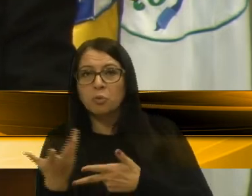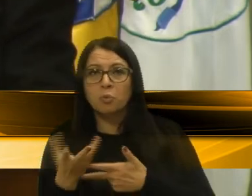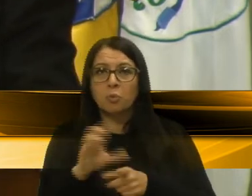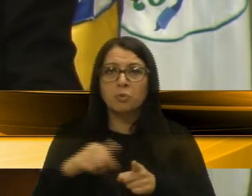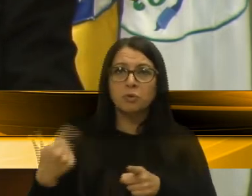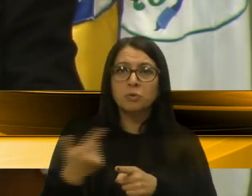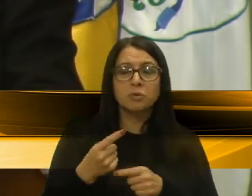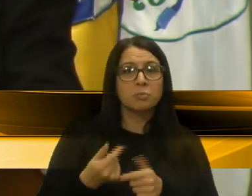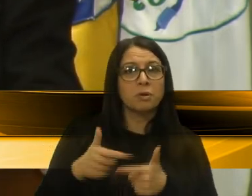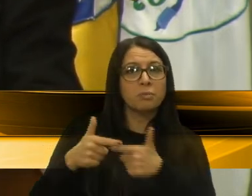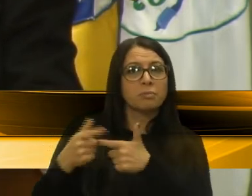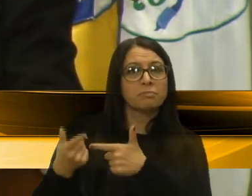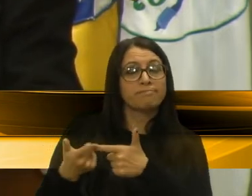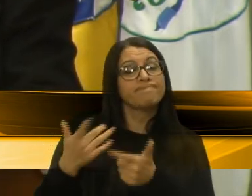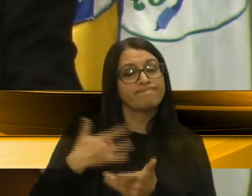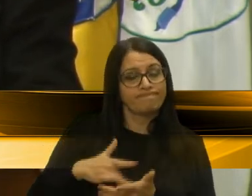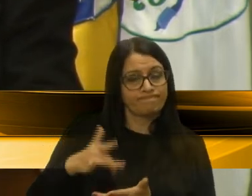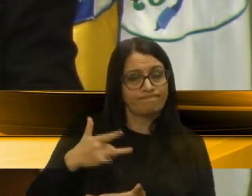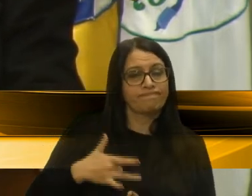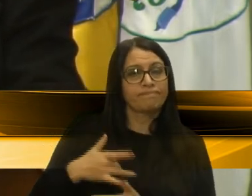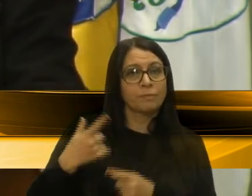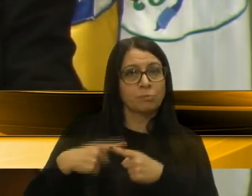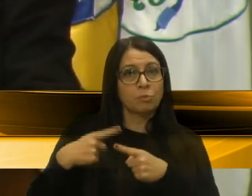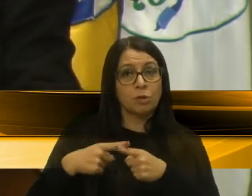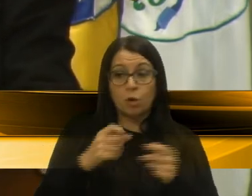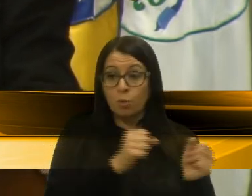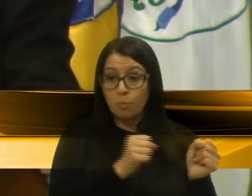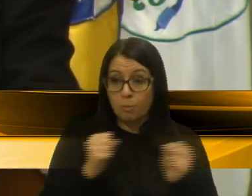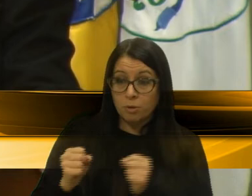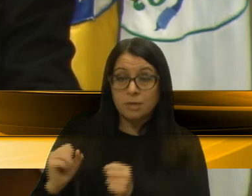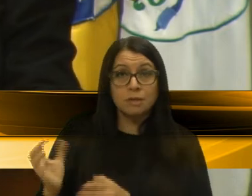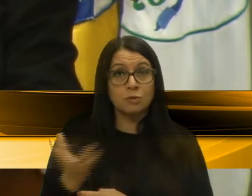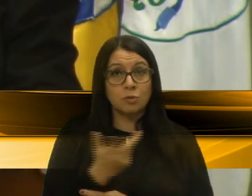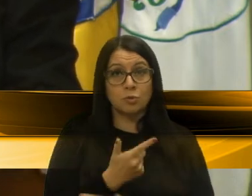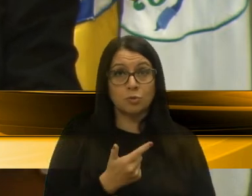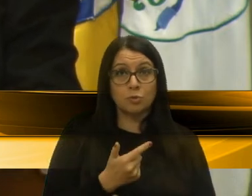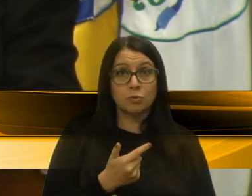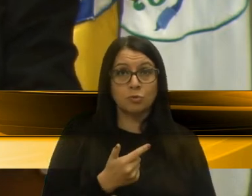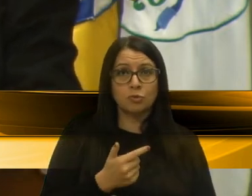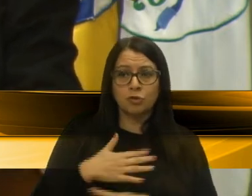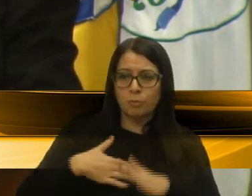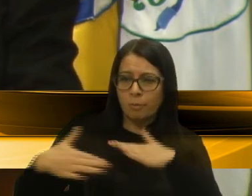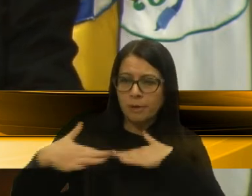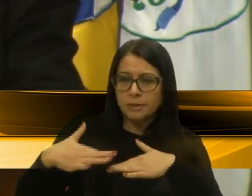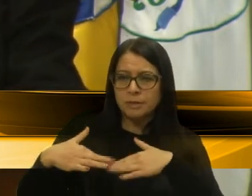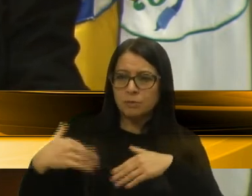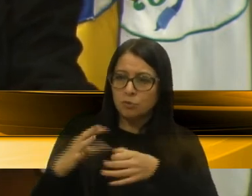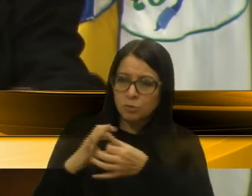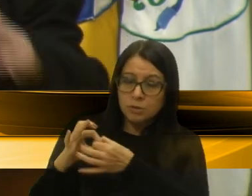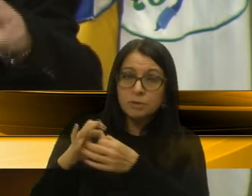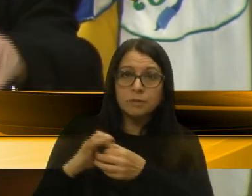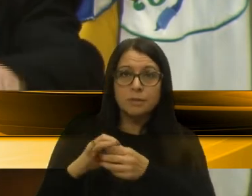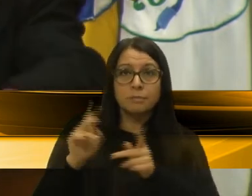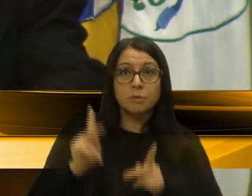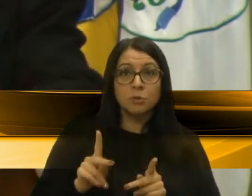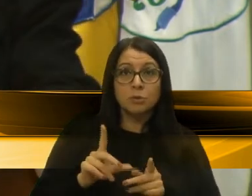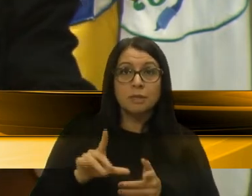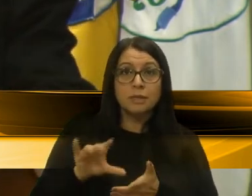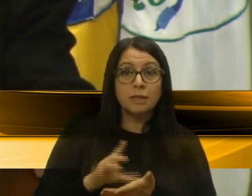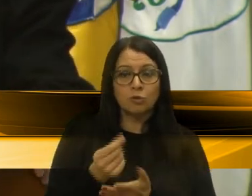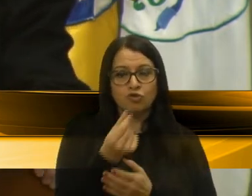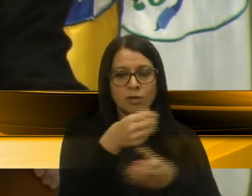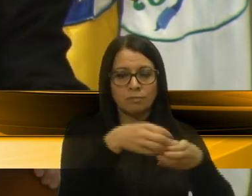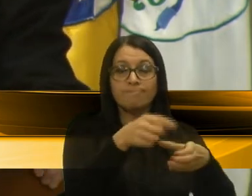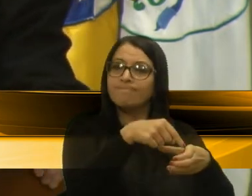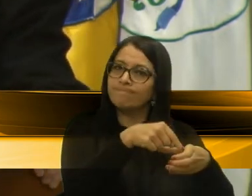de vento. Lamentavelmente, porque o poder de mobilização dessas pessoas que concentram essa